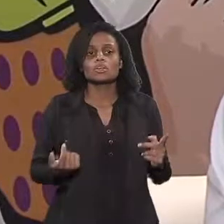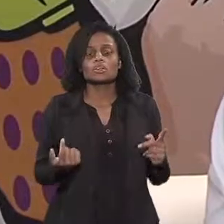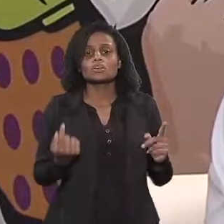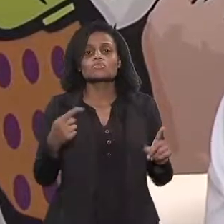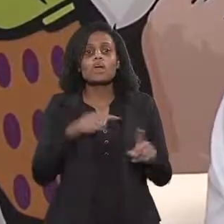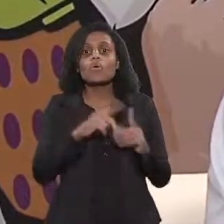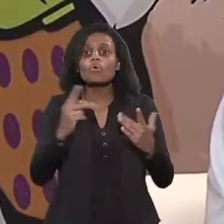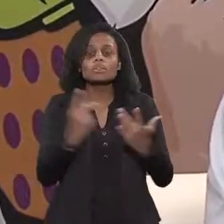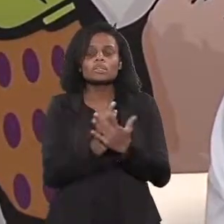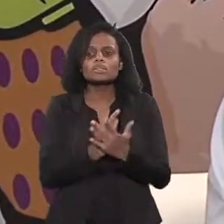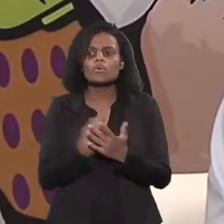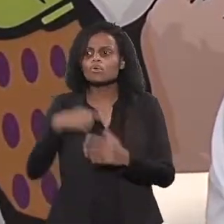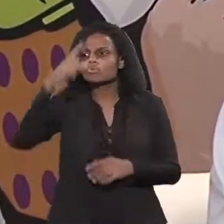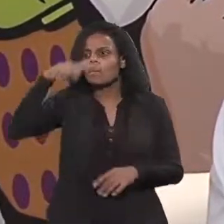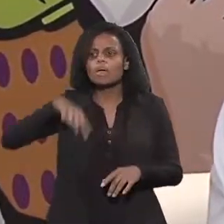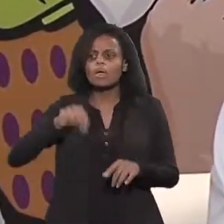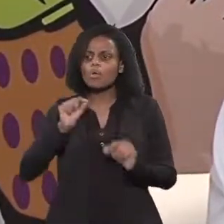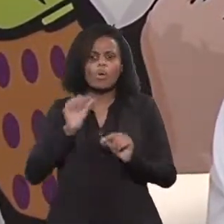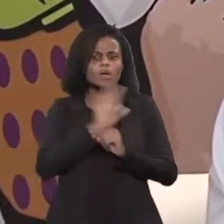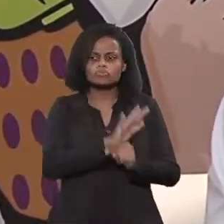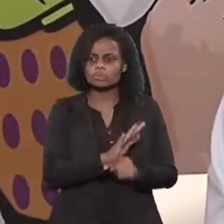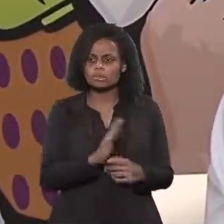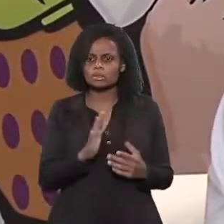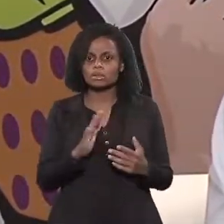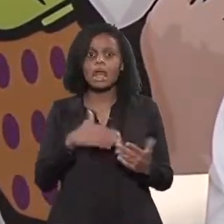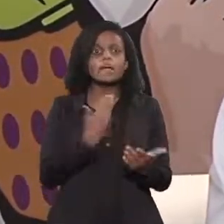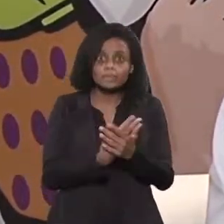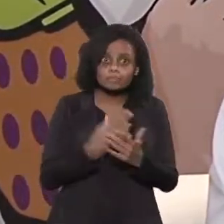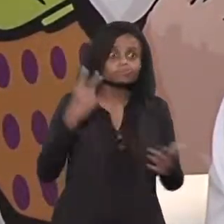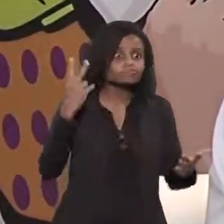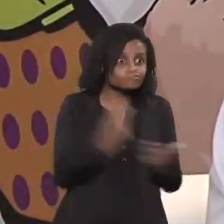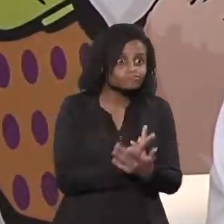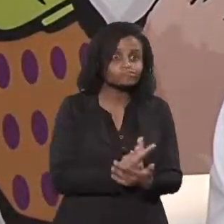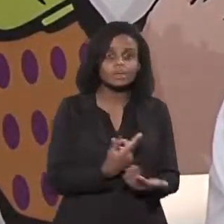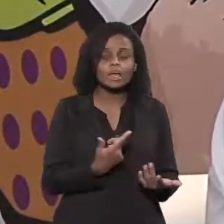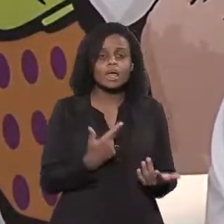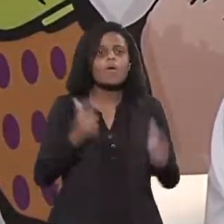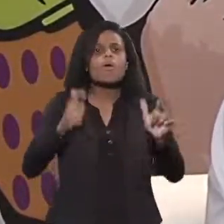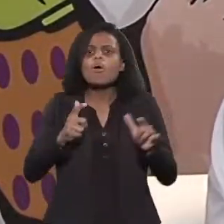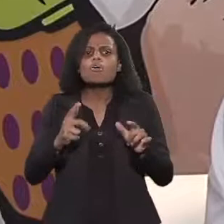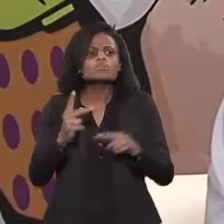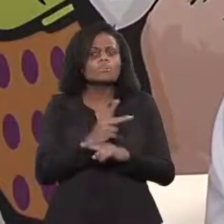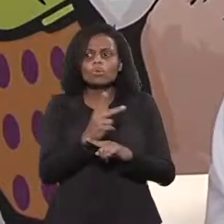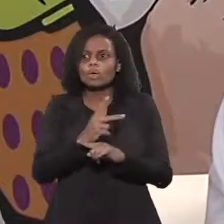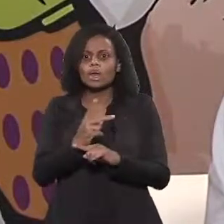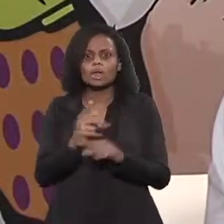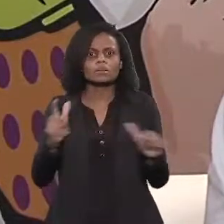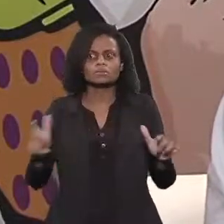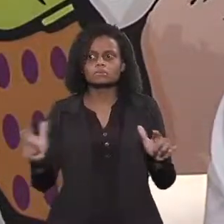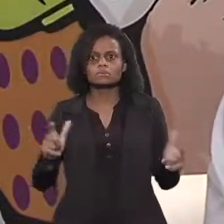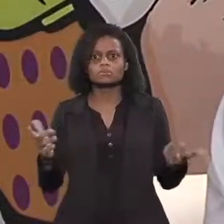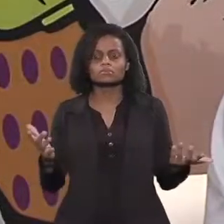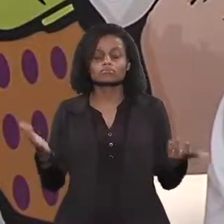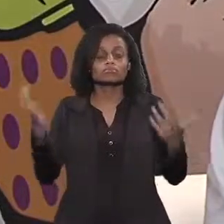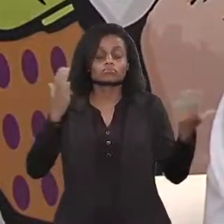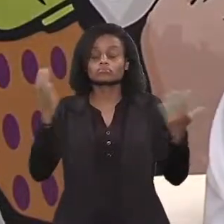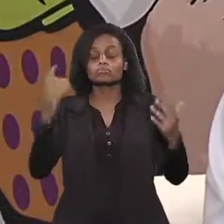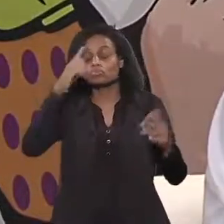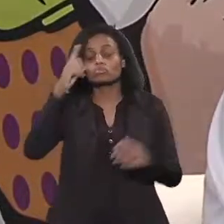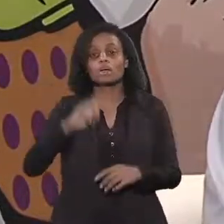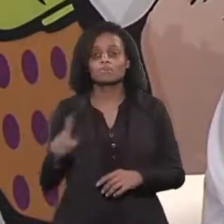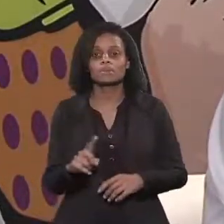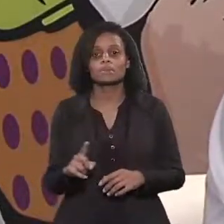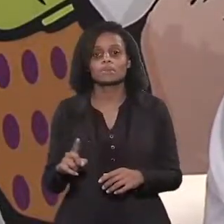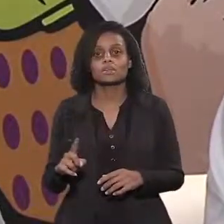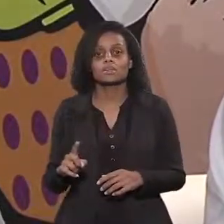feminicídio e quando aconteceu eu não sabia o que fazer até acontecer. O que eu vou fazer, onde eu vou procurar, para onde eu vou. A gente